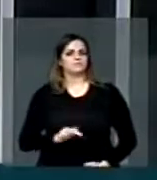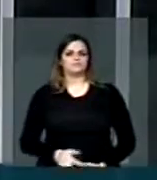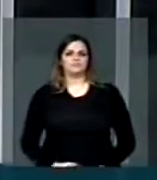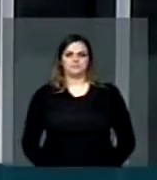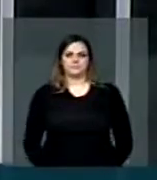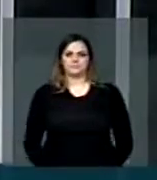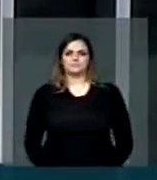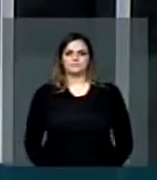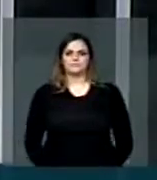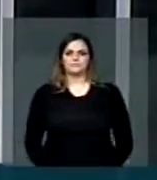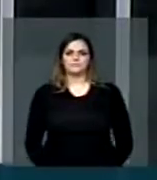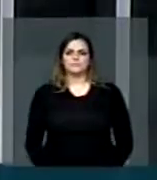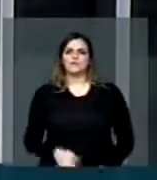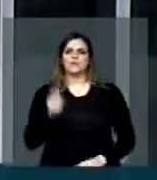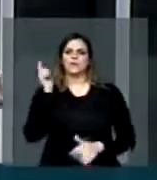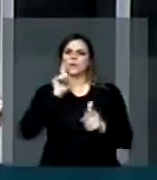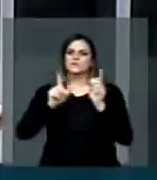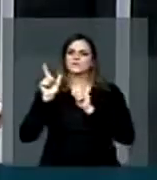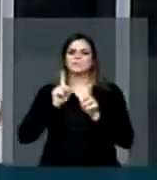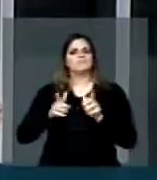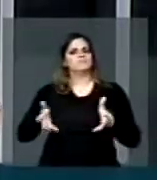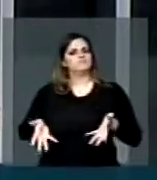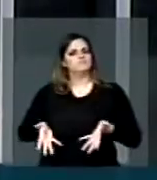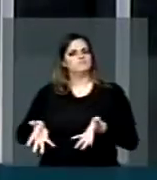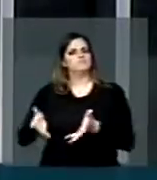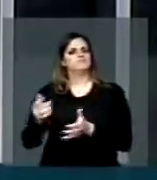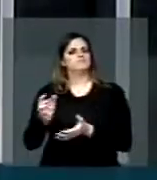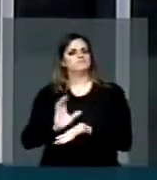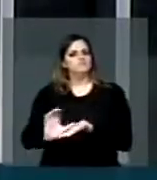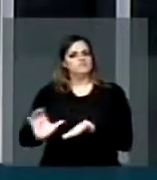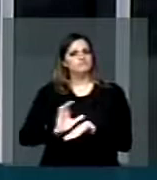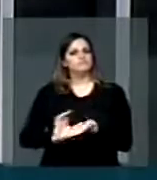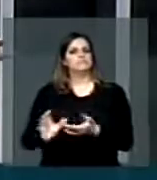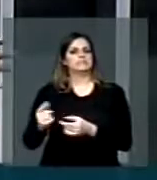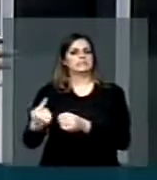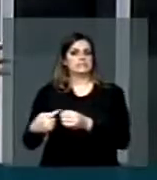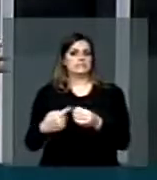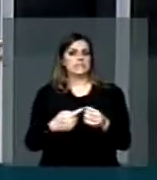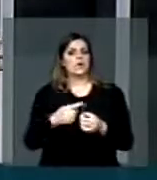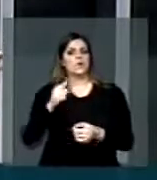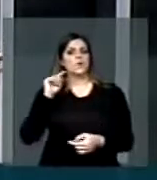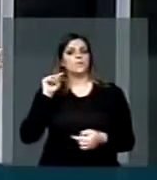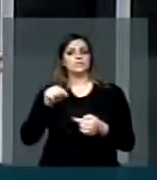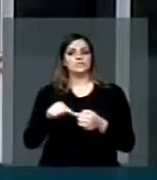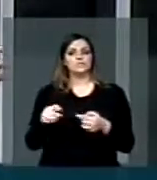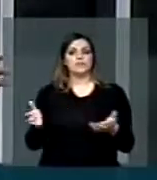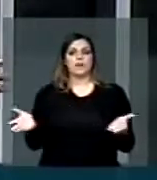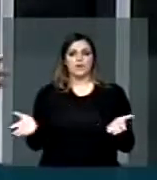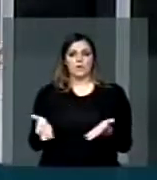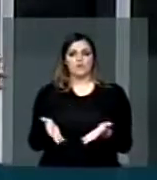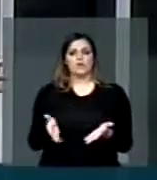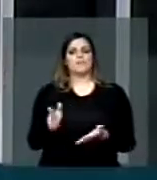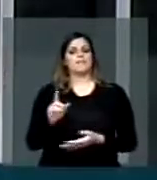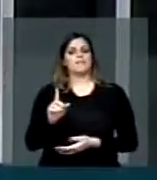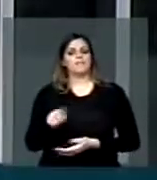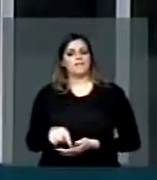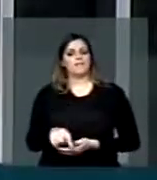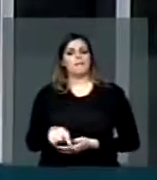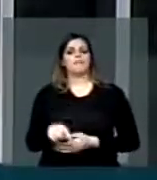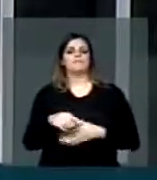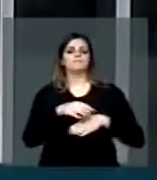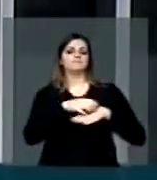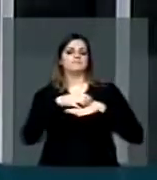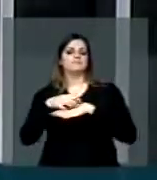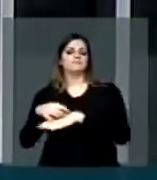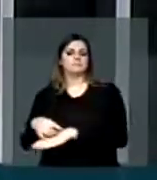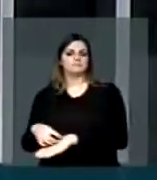trazendo investimentos para as cidades, com foco agora voltado exatamente para a questão da